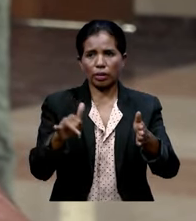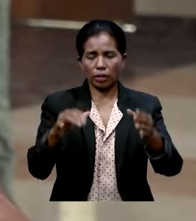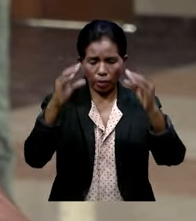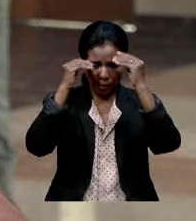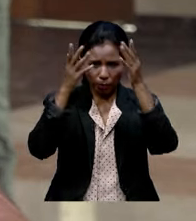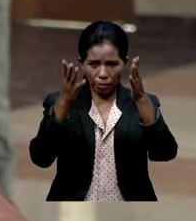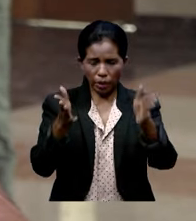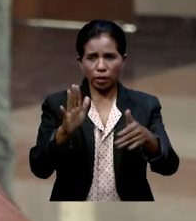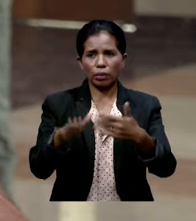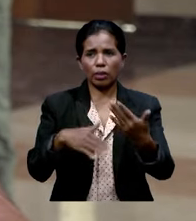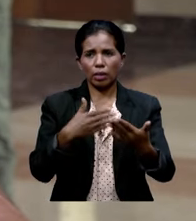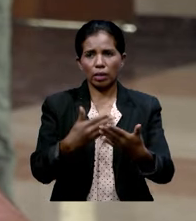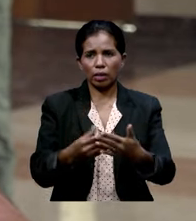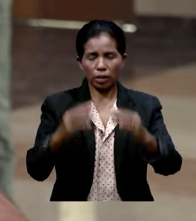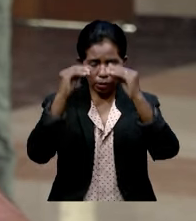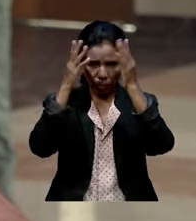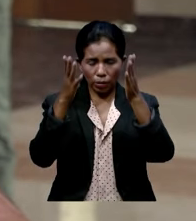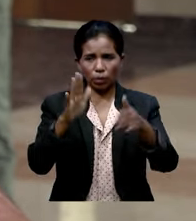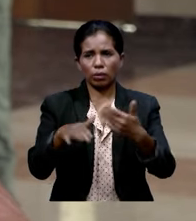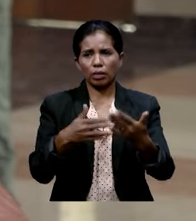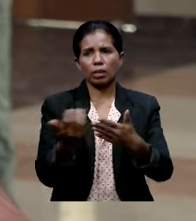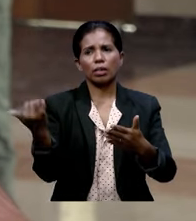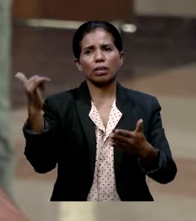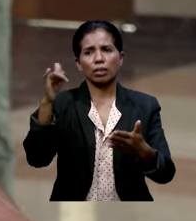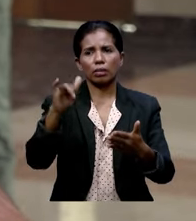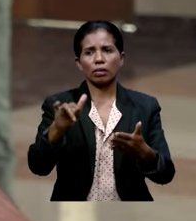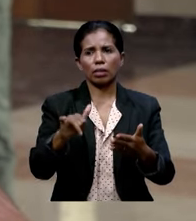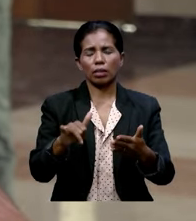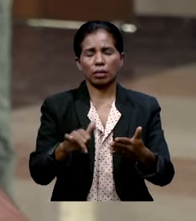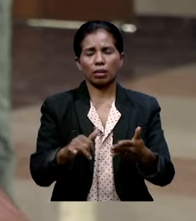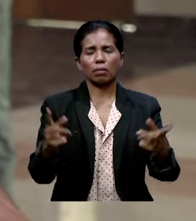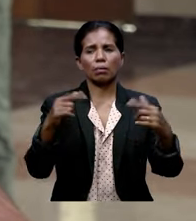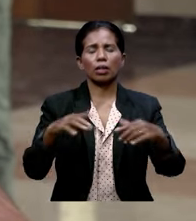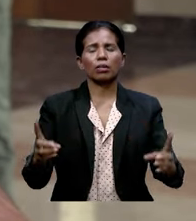professores, menor em nine. Será que era bem surdo mais